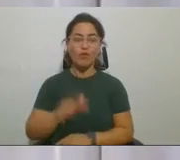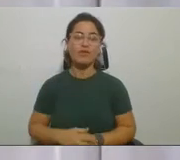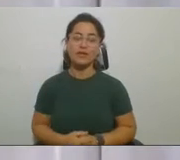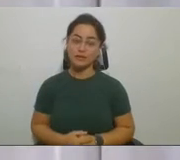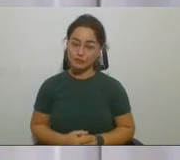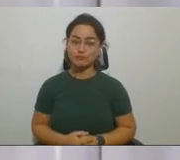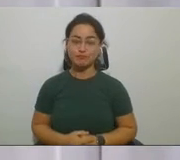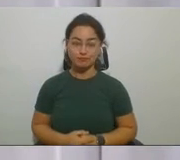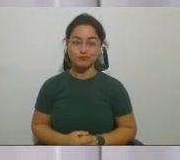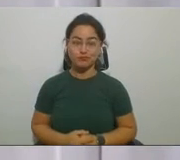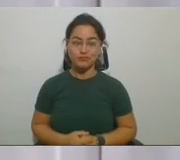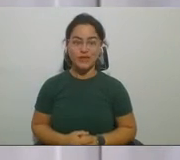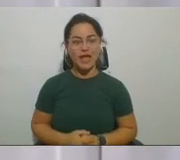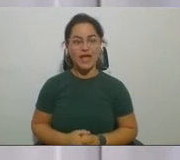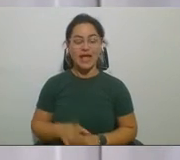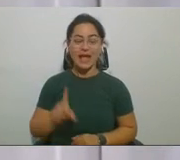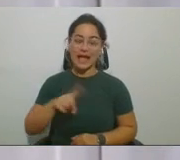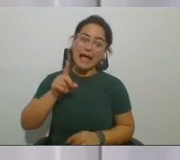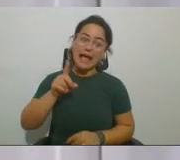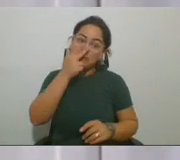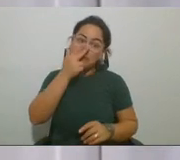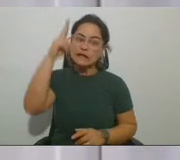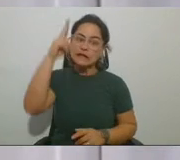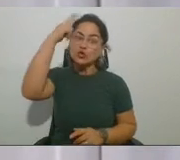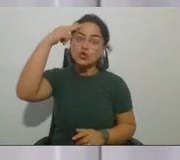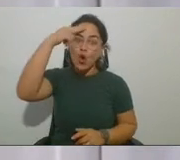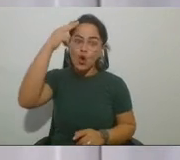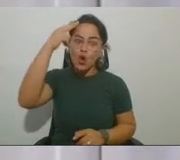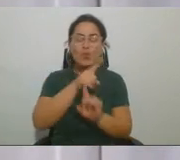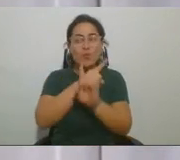estamos propondo